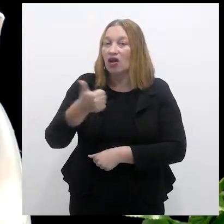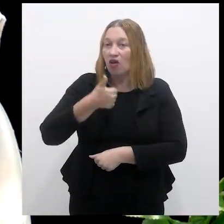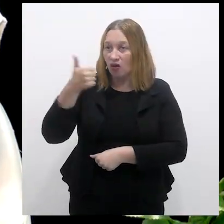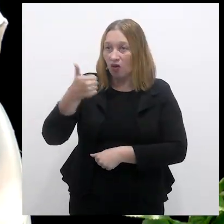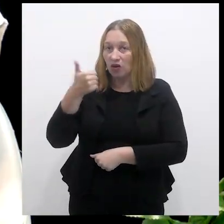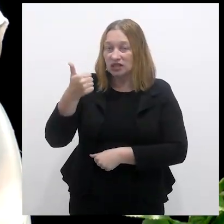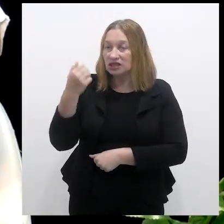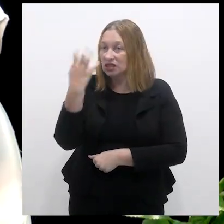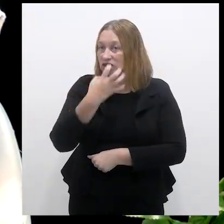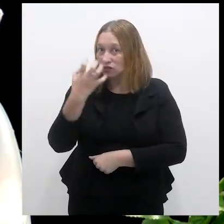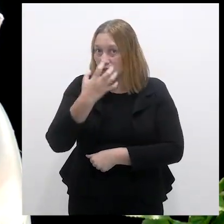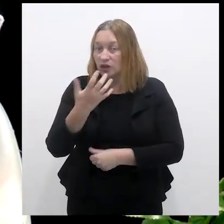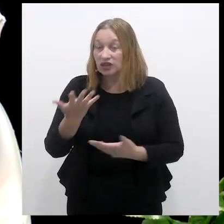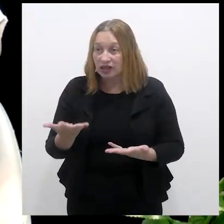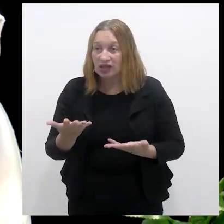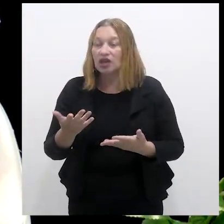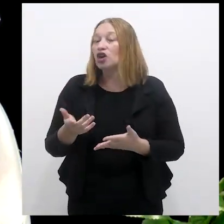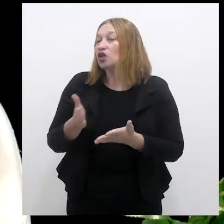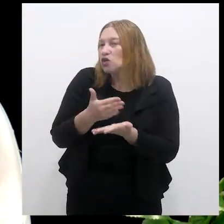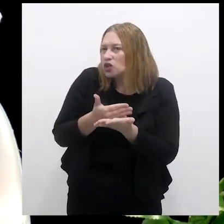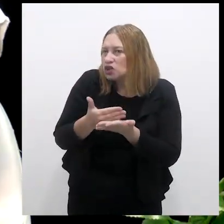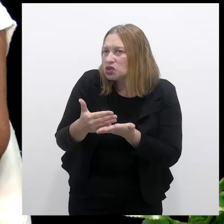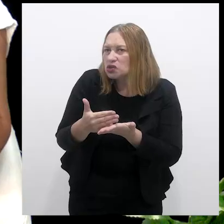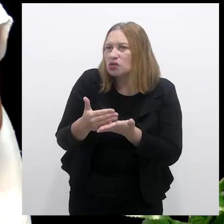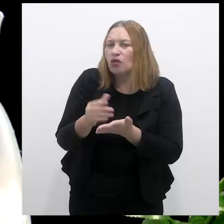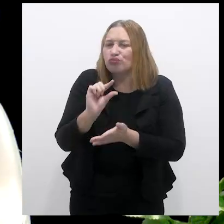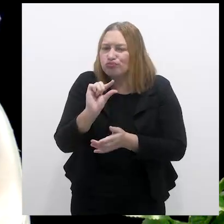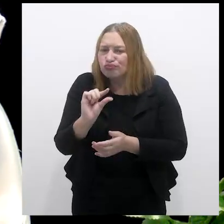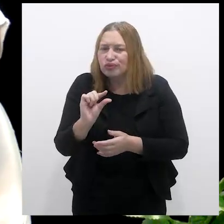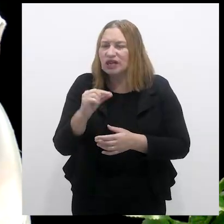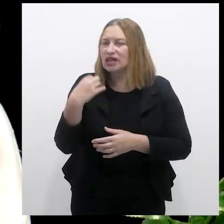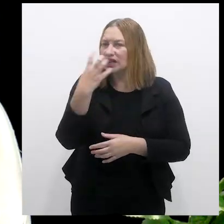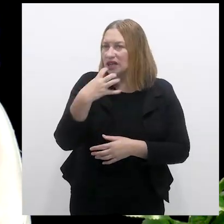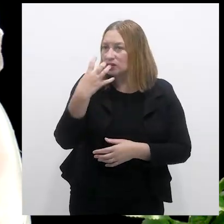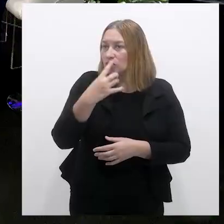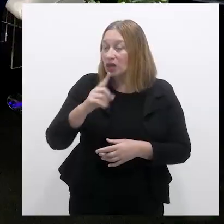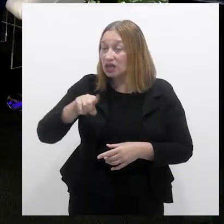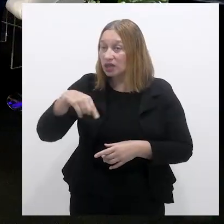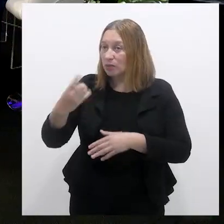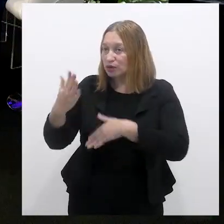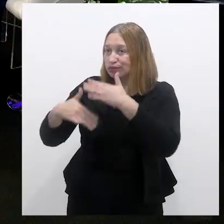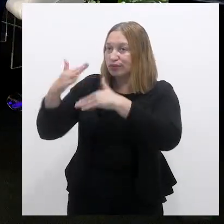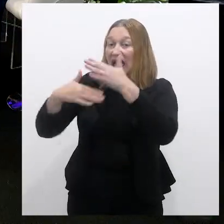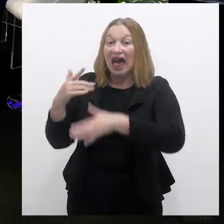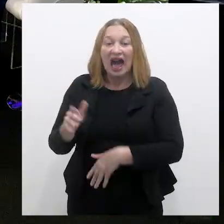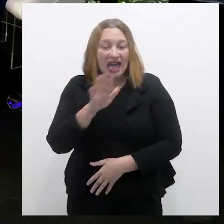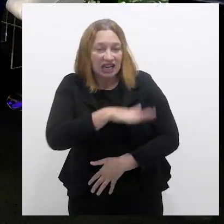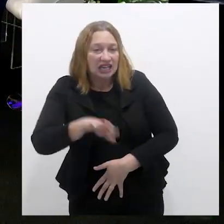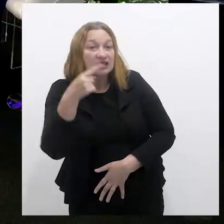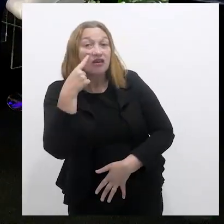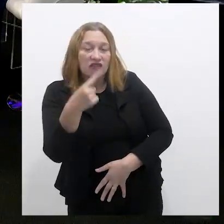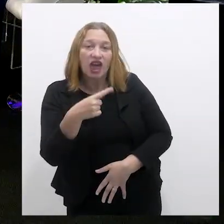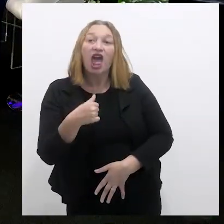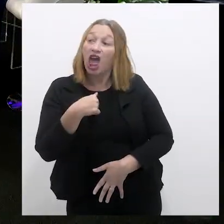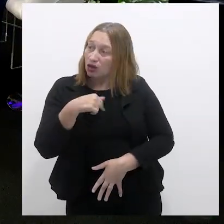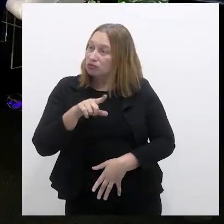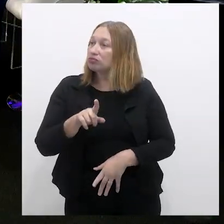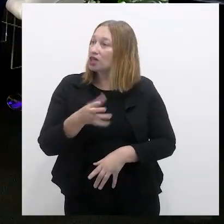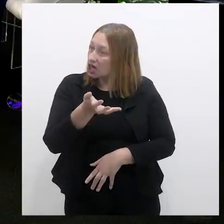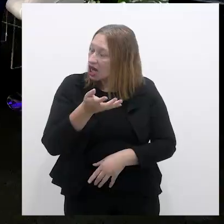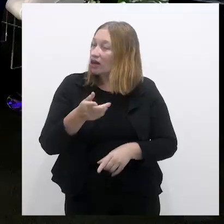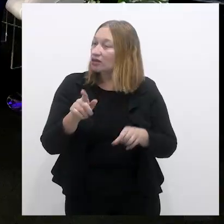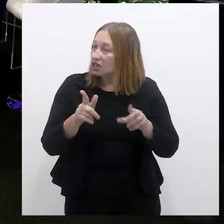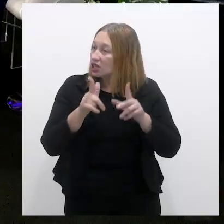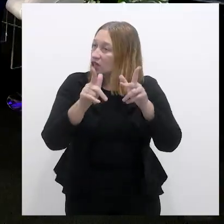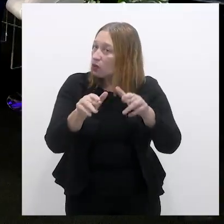das mais mesmo. Sim. E ela começou nessa pequena, nessa história. Aí a criança vê aquilo e fala: cara, isso, eu posso isso também.